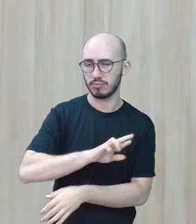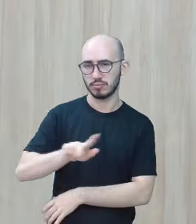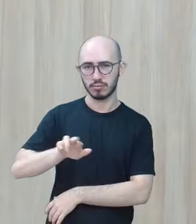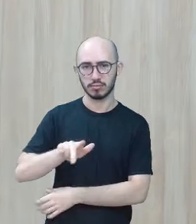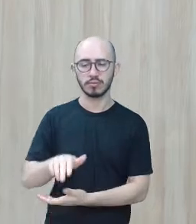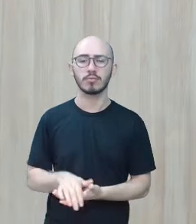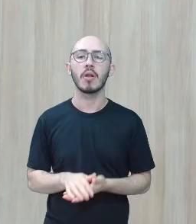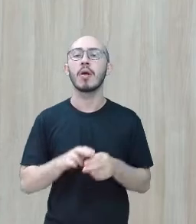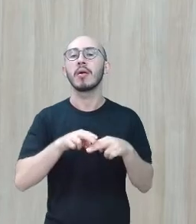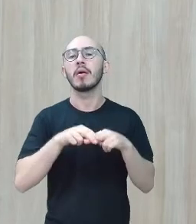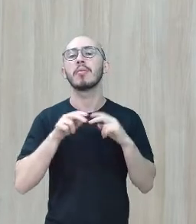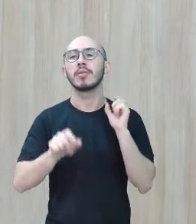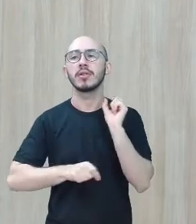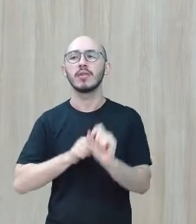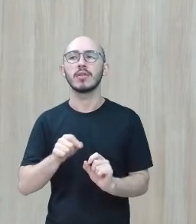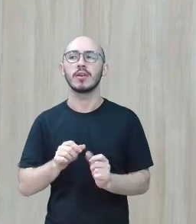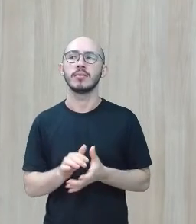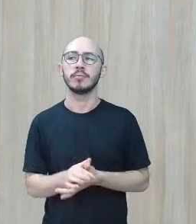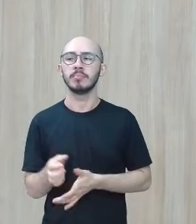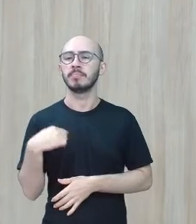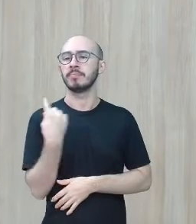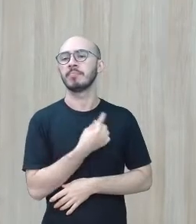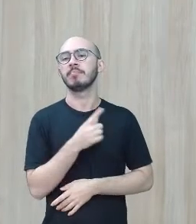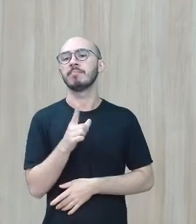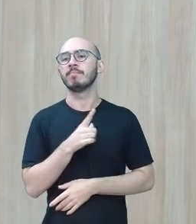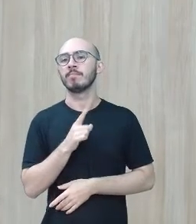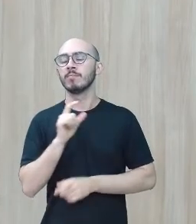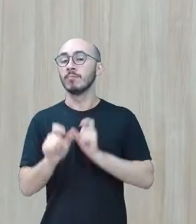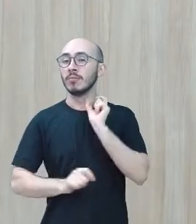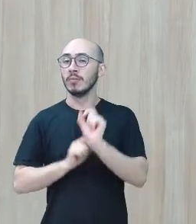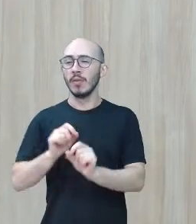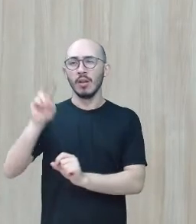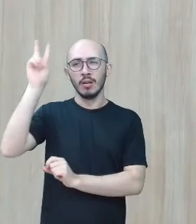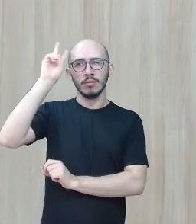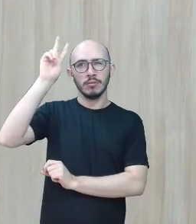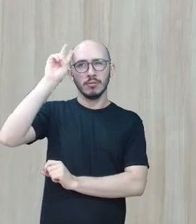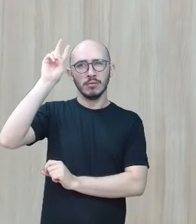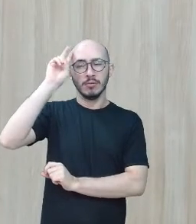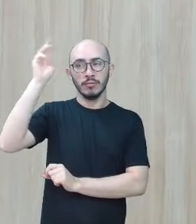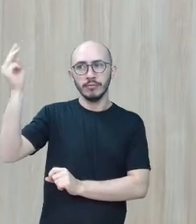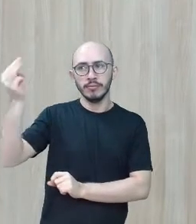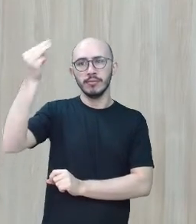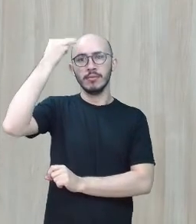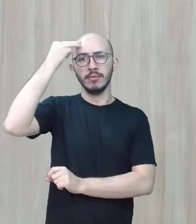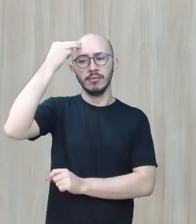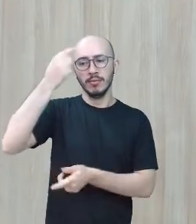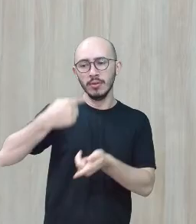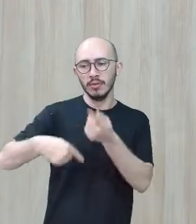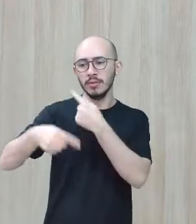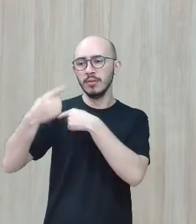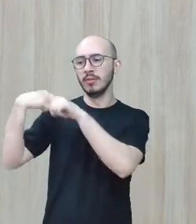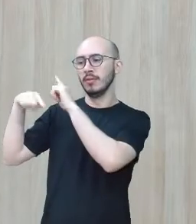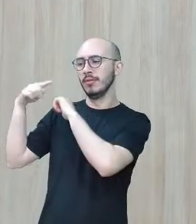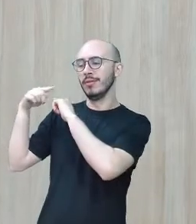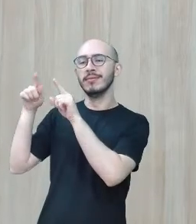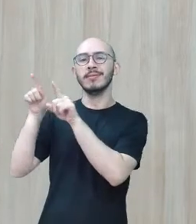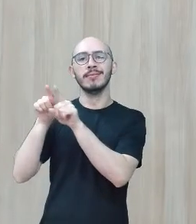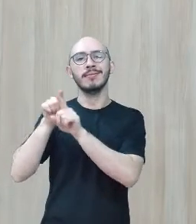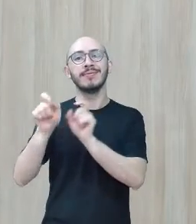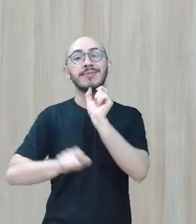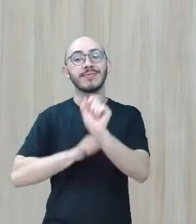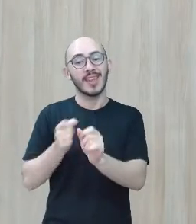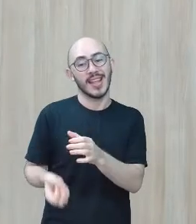quê? Porque, ora, a gente vai ter esse resgate da memória e, às vezes, a gente vai ter que construir